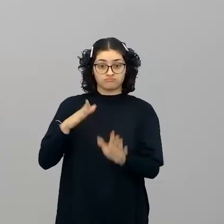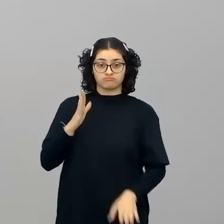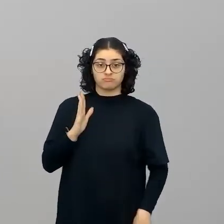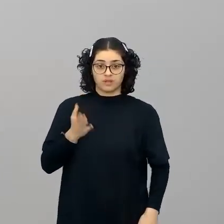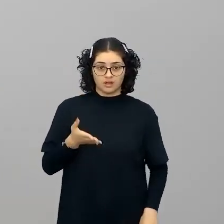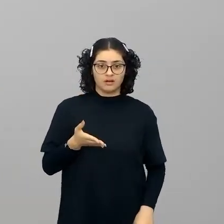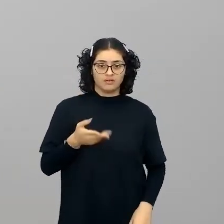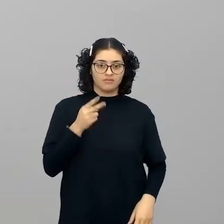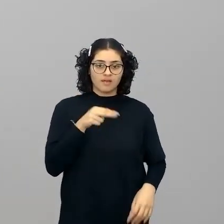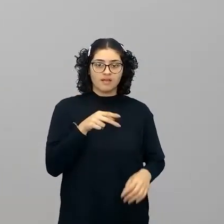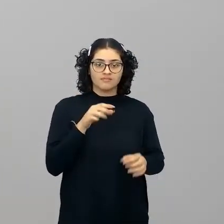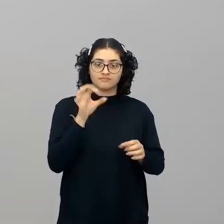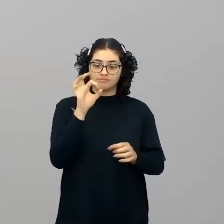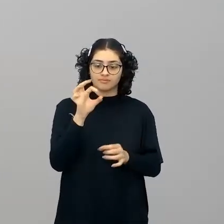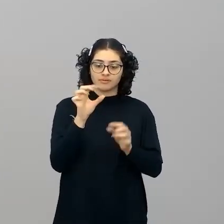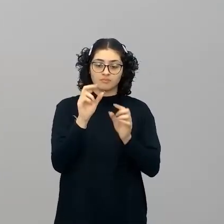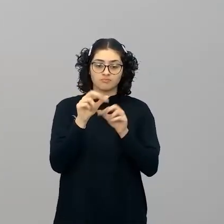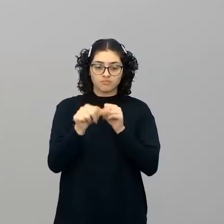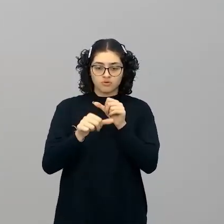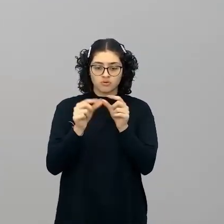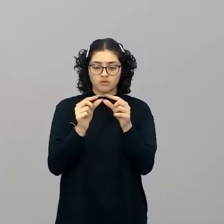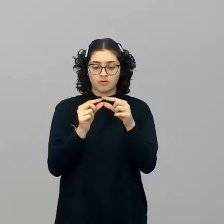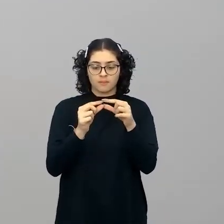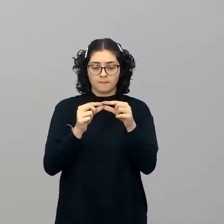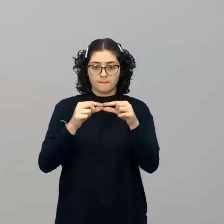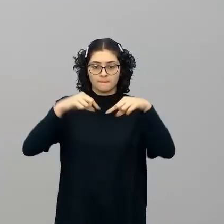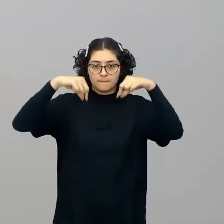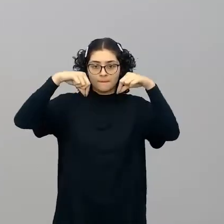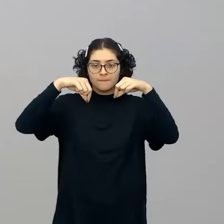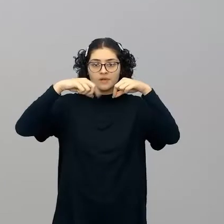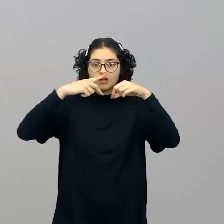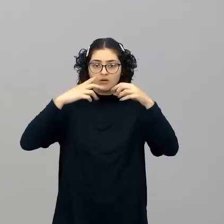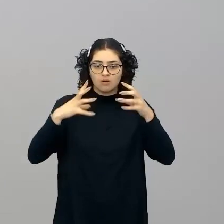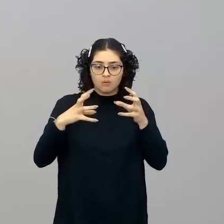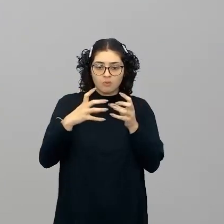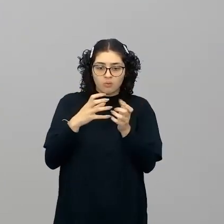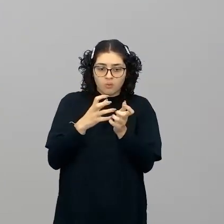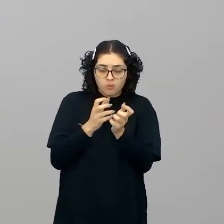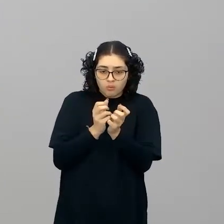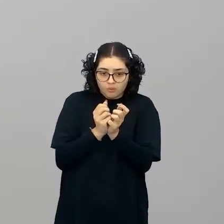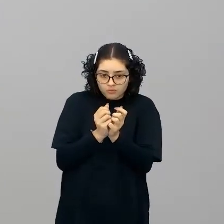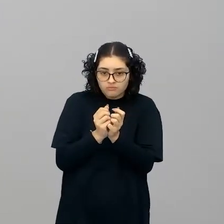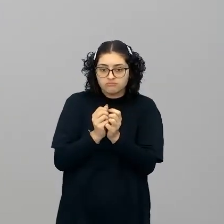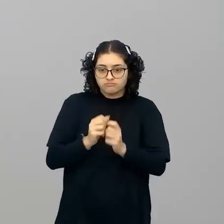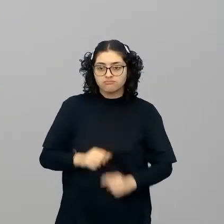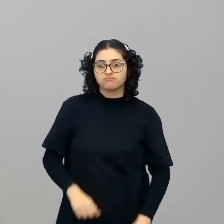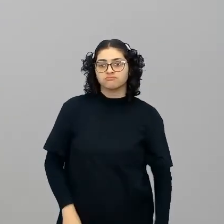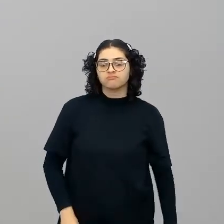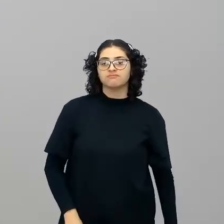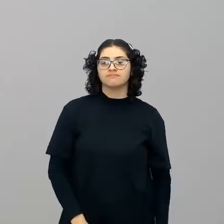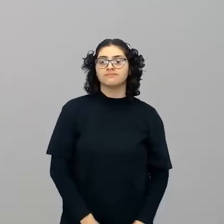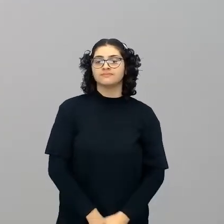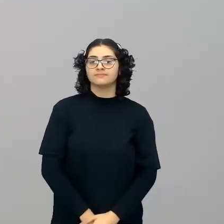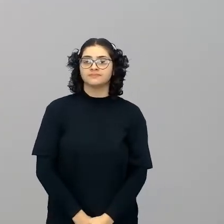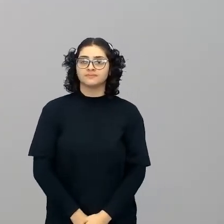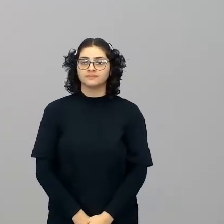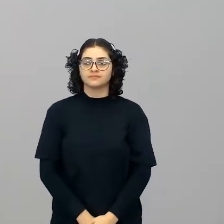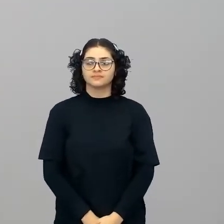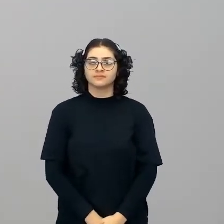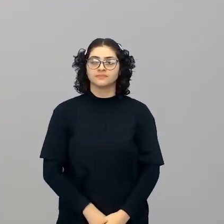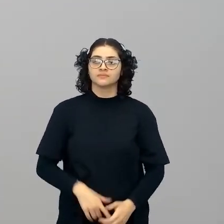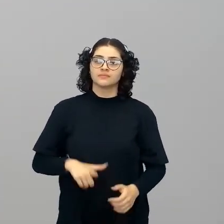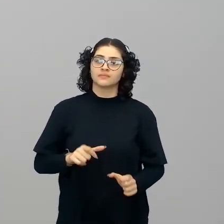vai mudar o seu formato, ela vai se aglomerar nessas hemácias e vai, então, auxiliar